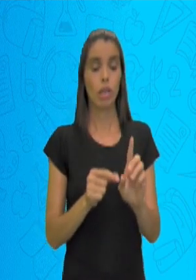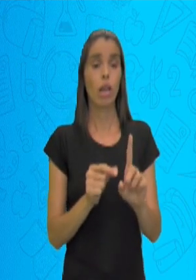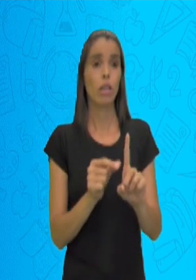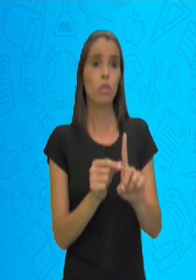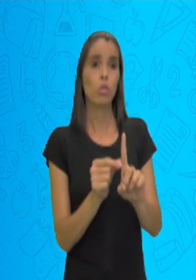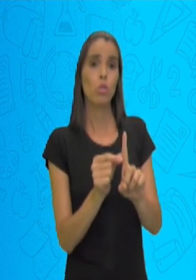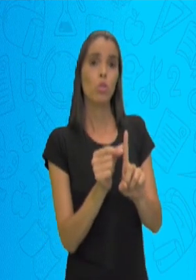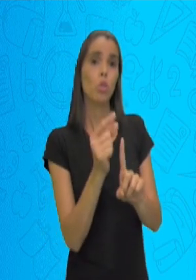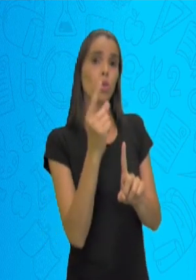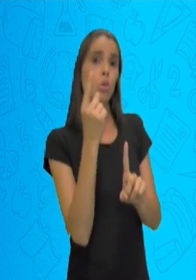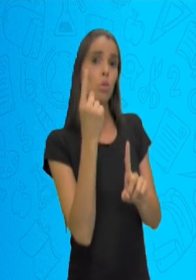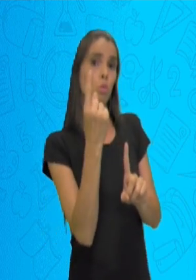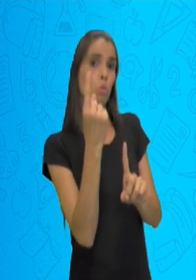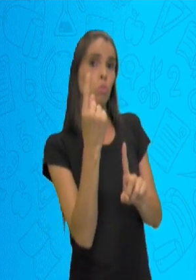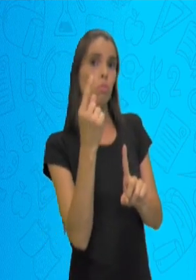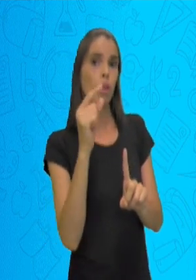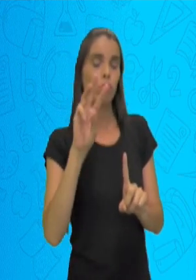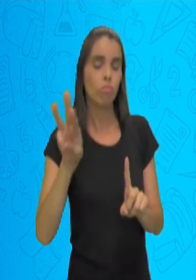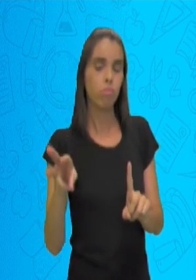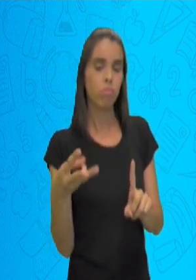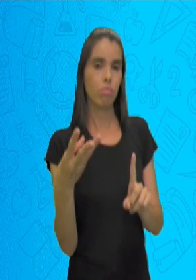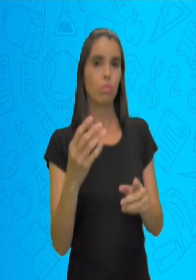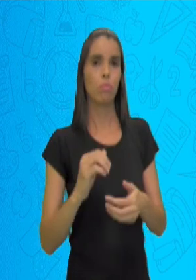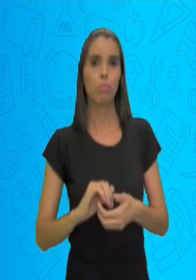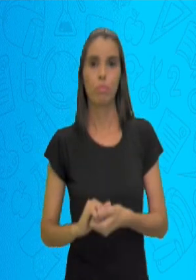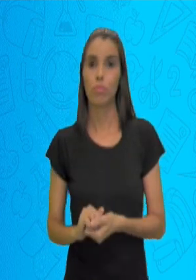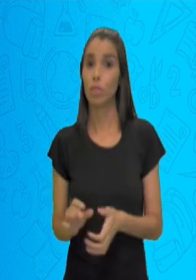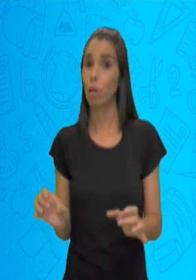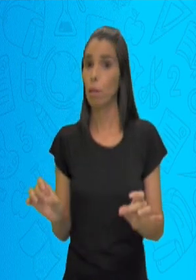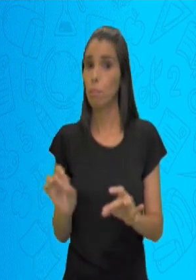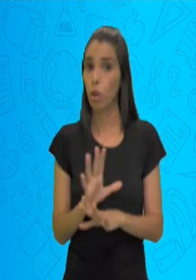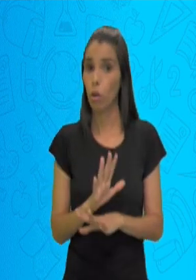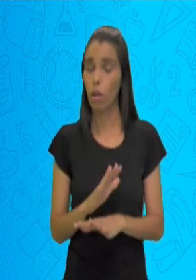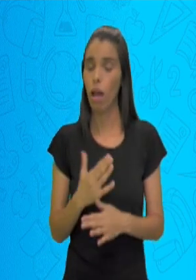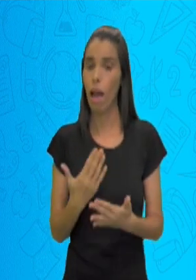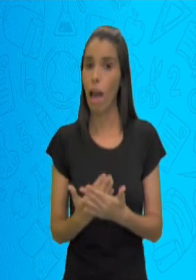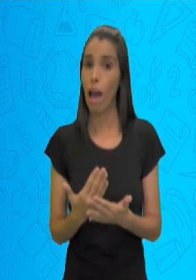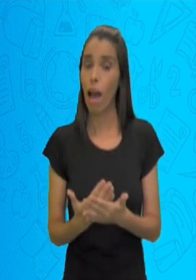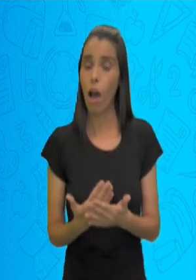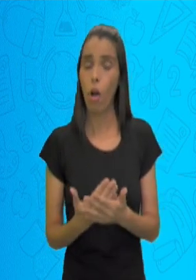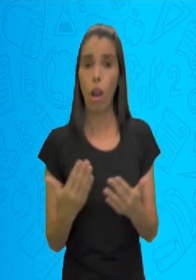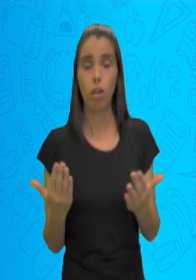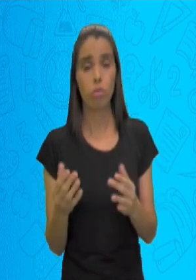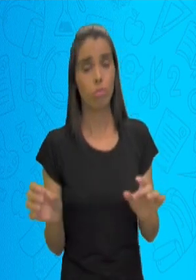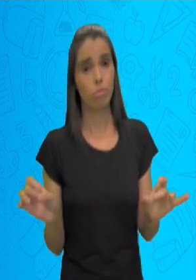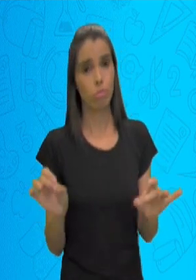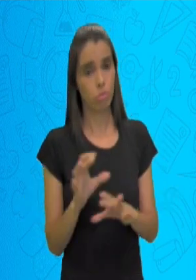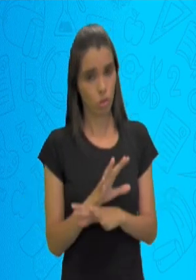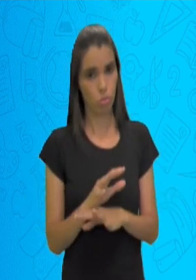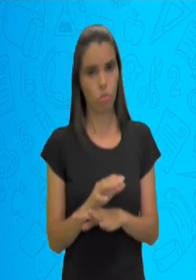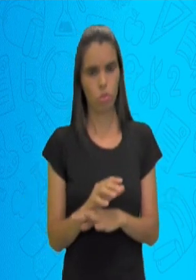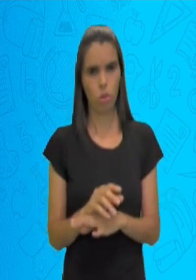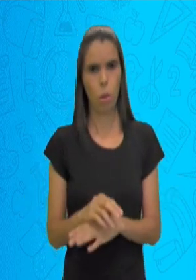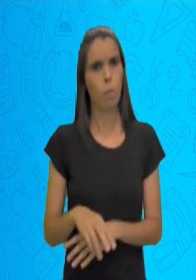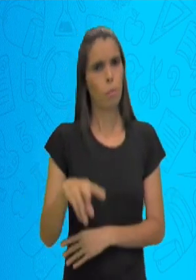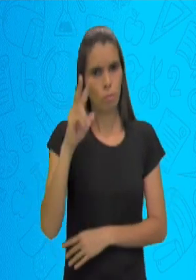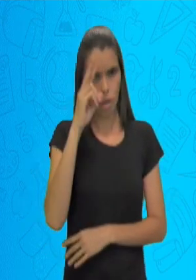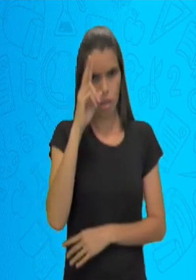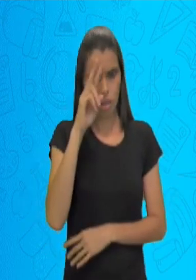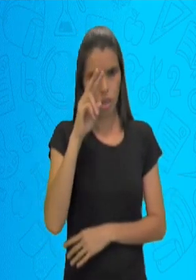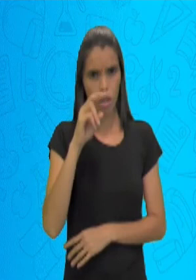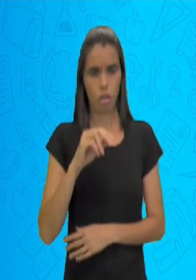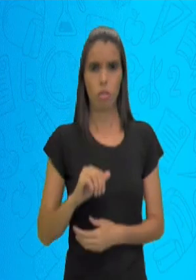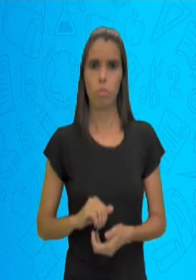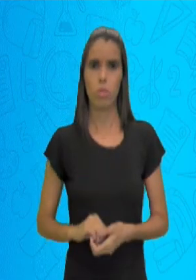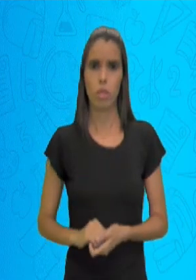1000 unidades. Bom, a nossa aula hoje sobre unidade de milhar vai ficando por aqui. Mas eu gostaria de lembrar vocês que nós